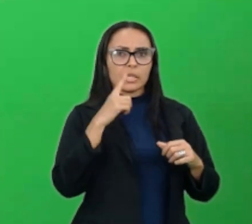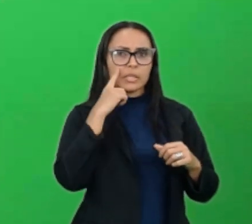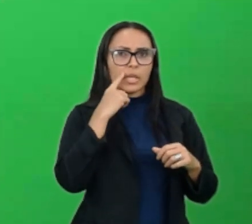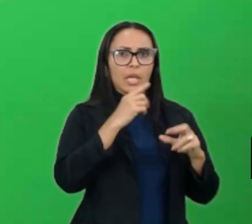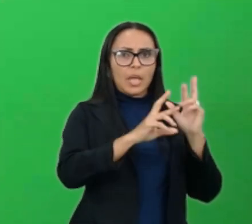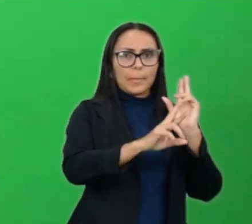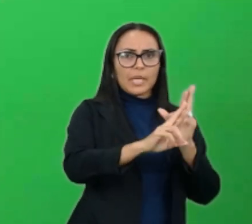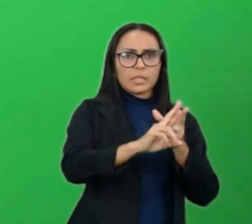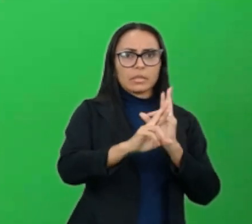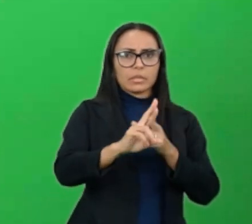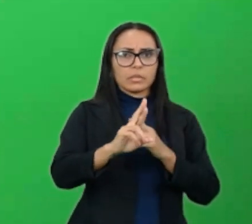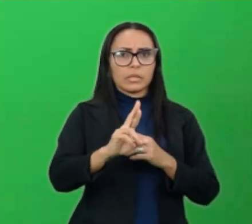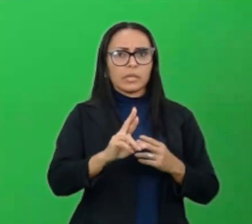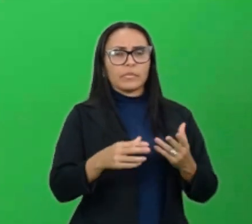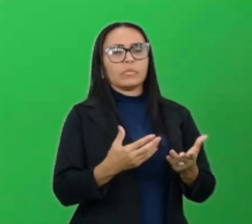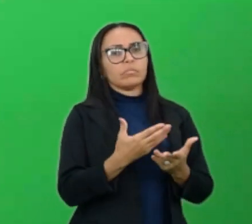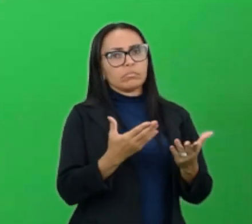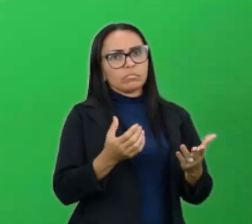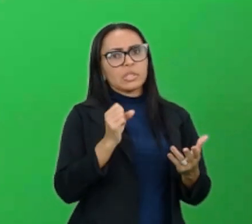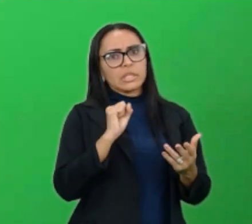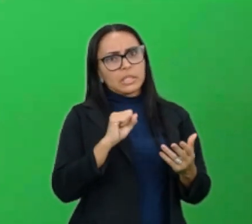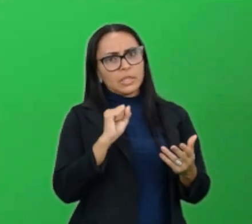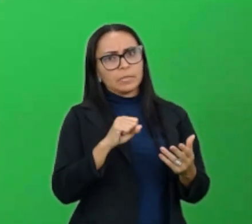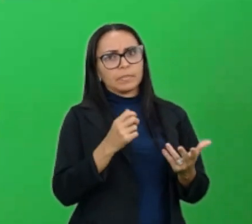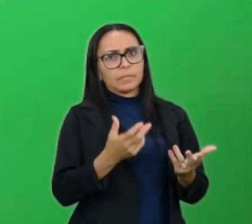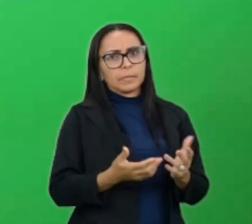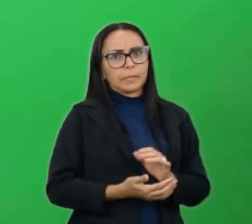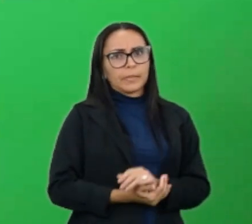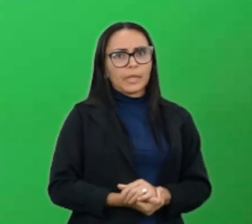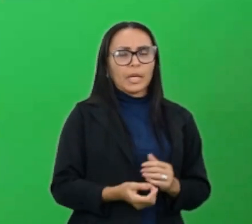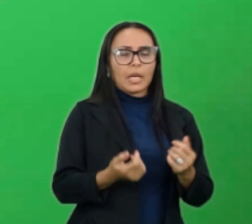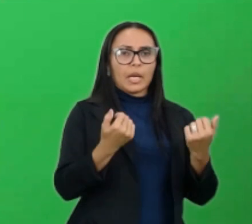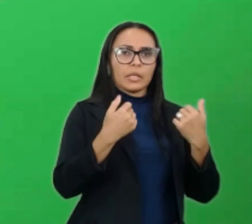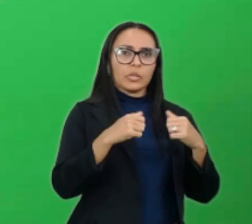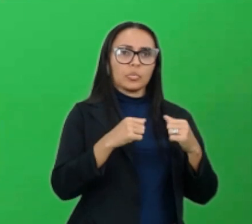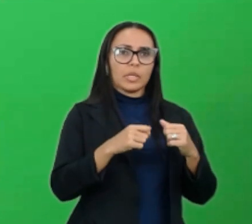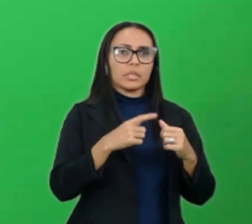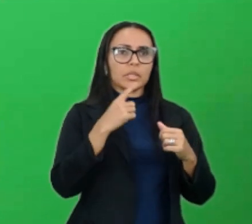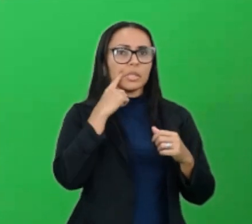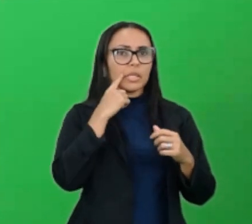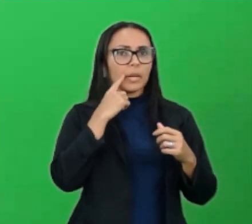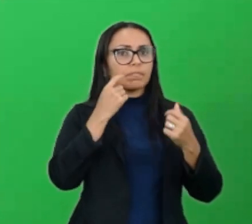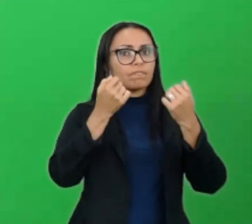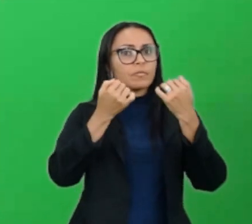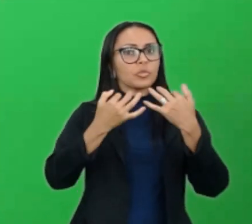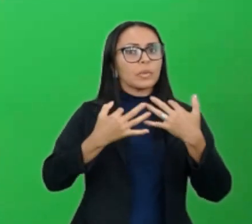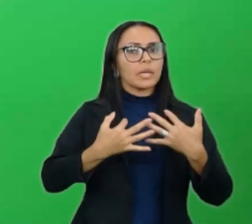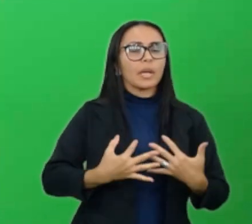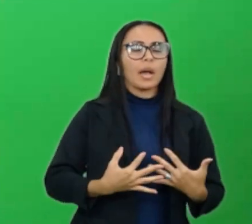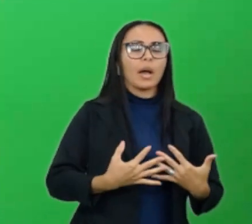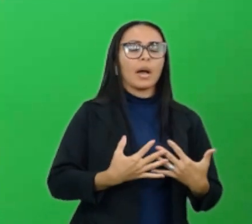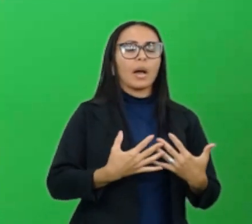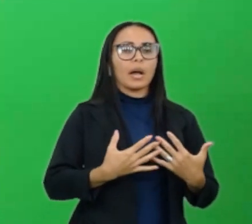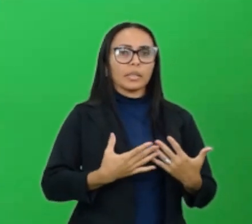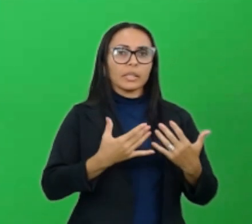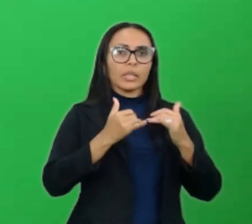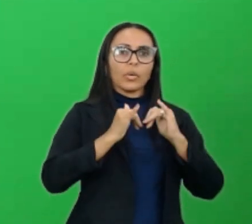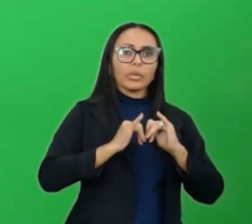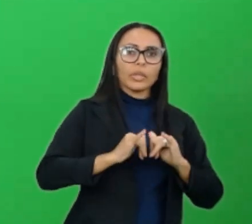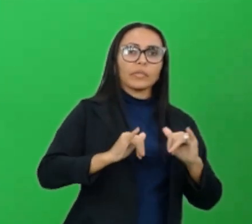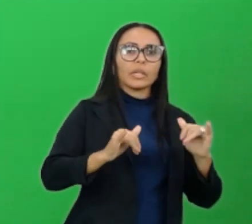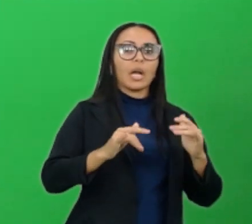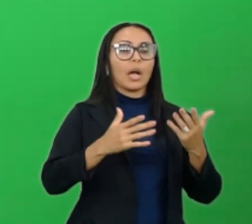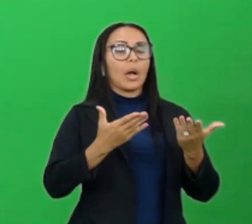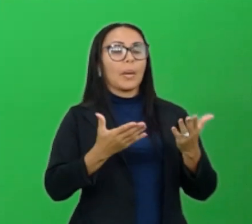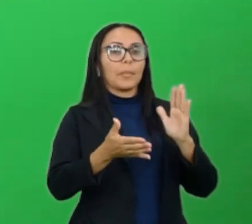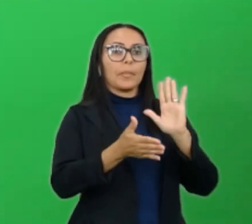ter representatividade, ele precisa dizer alguma coisa, né, sobre aquilo que ele está se propondo a